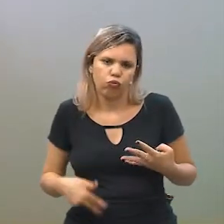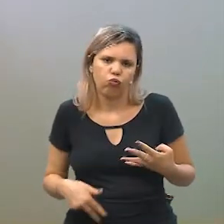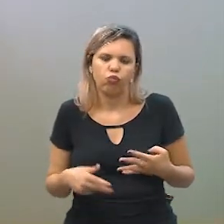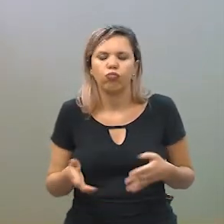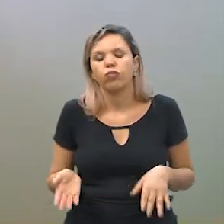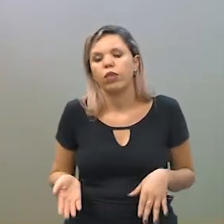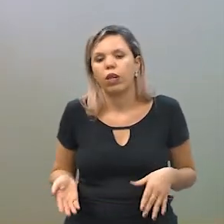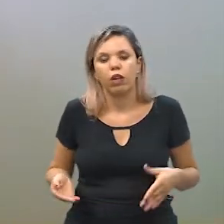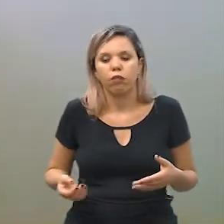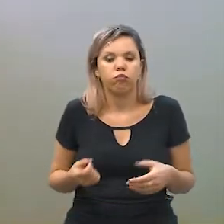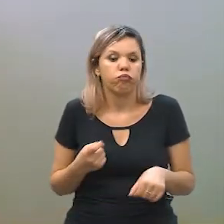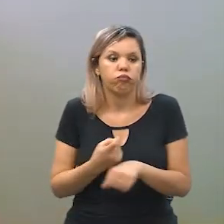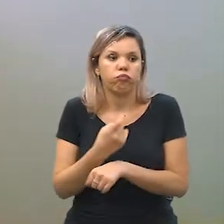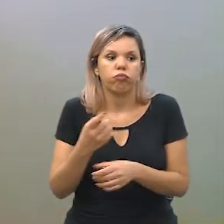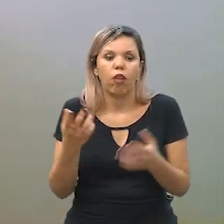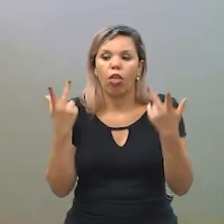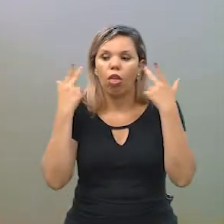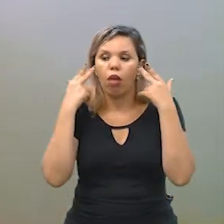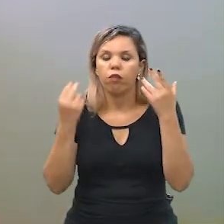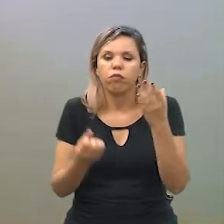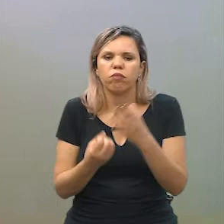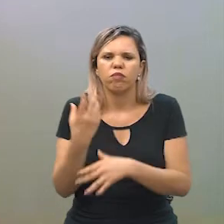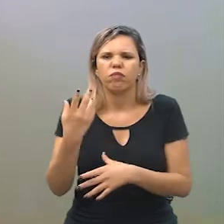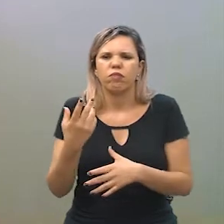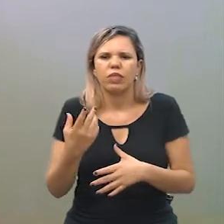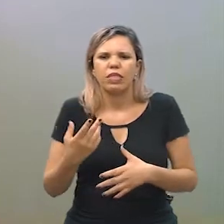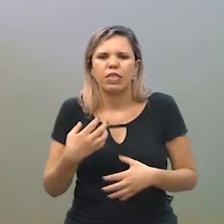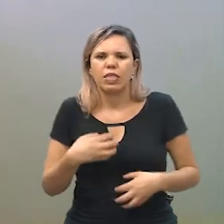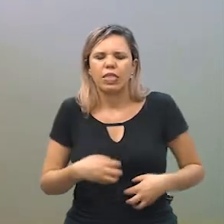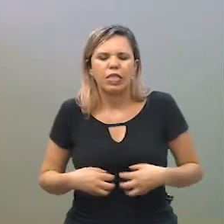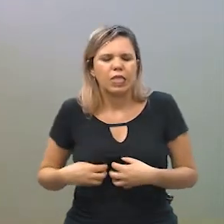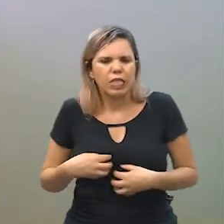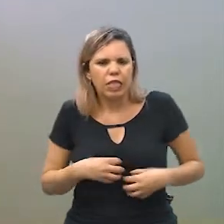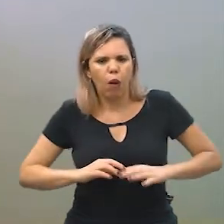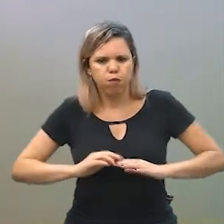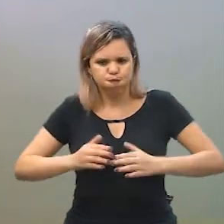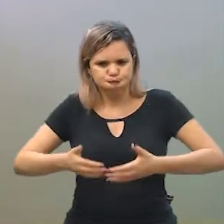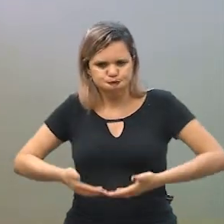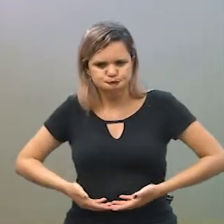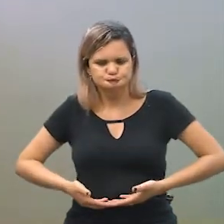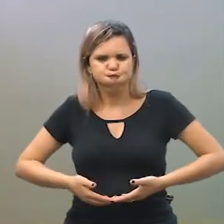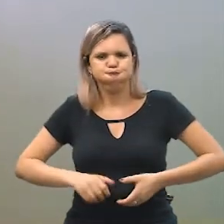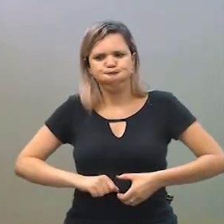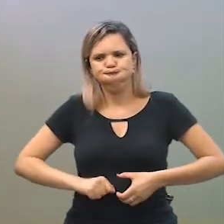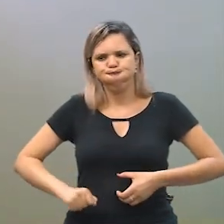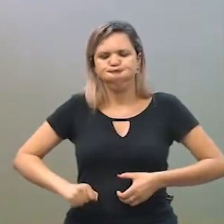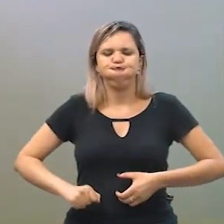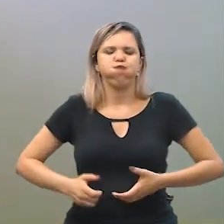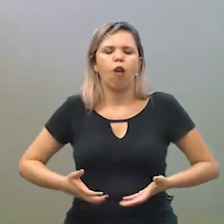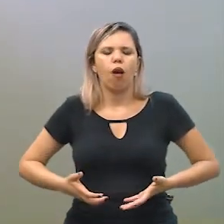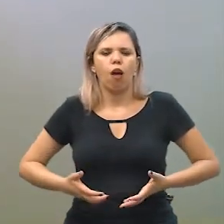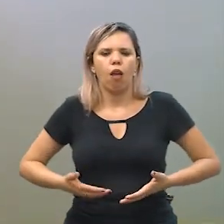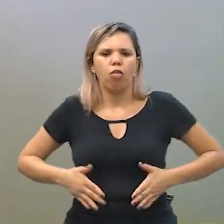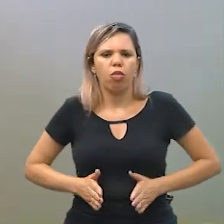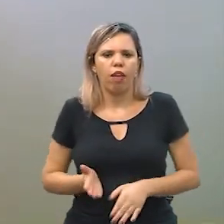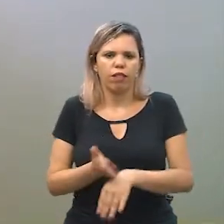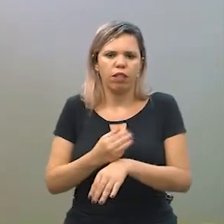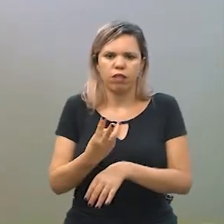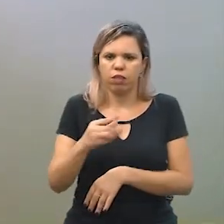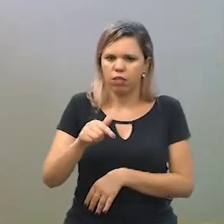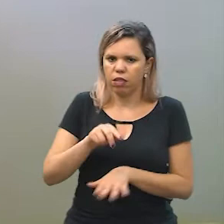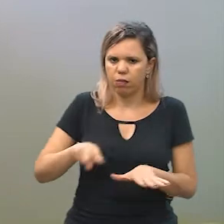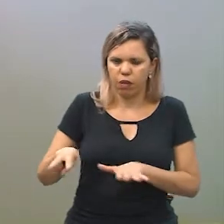prematuridade espontânea, quando ela tem contrações ou quando rompe bolsa antes das 37 semanas. Tem